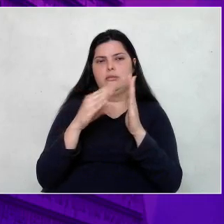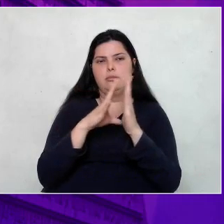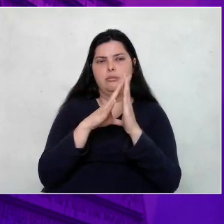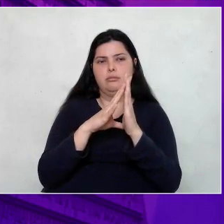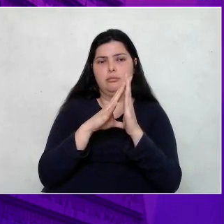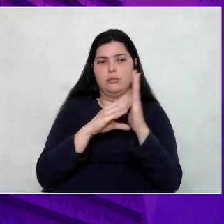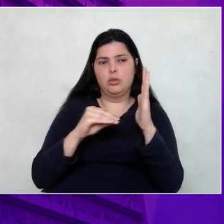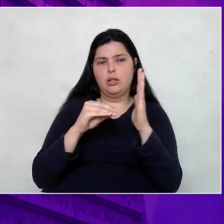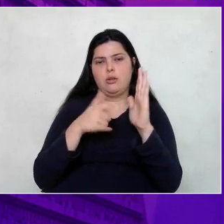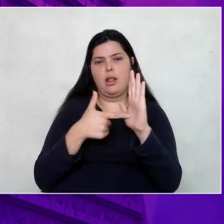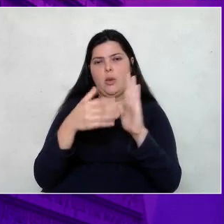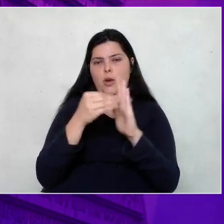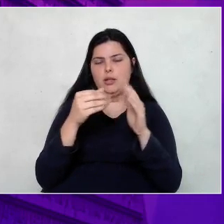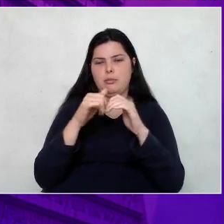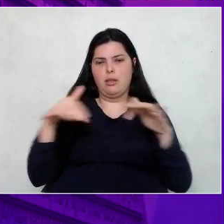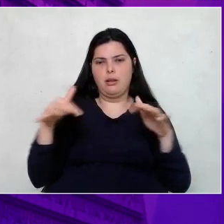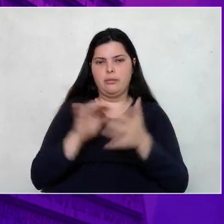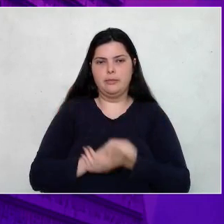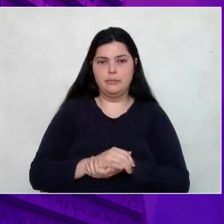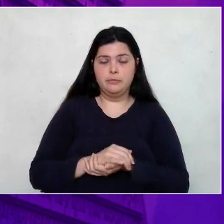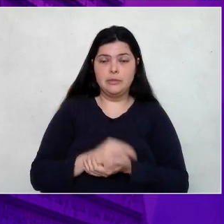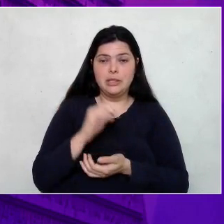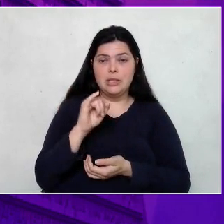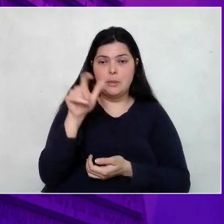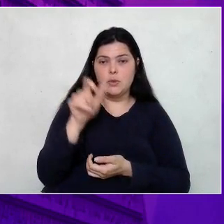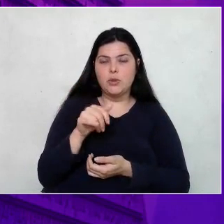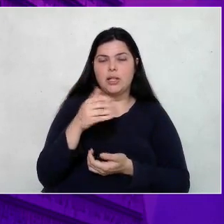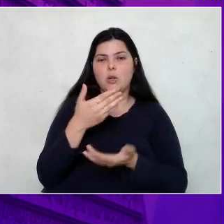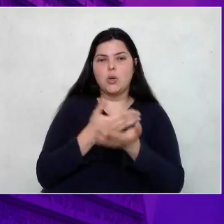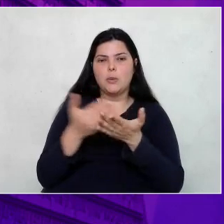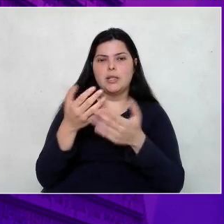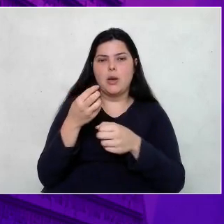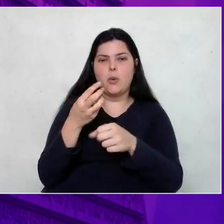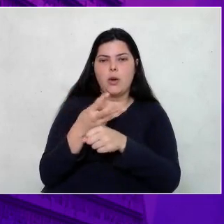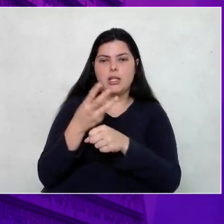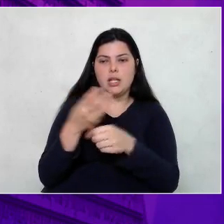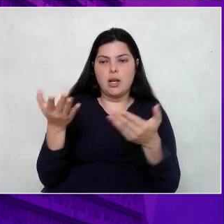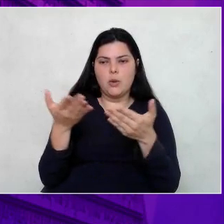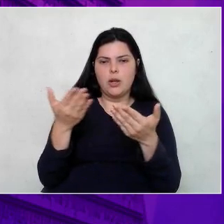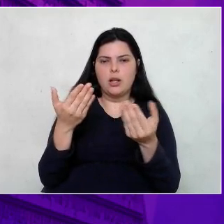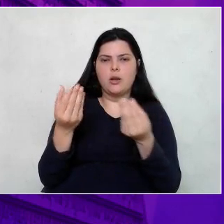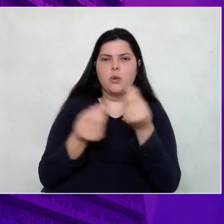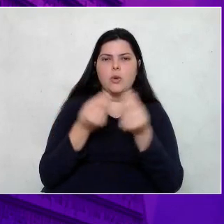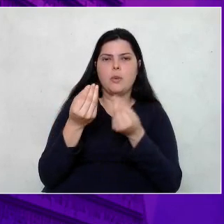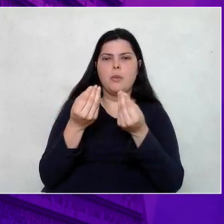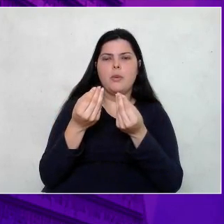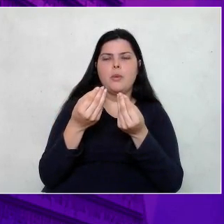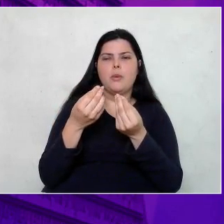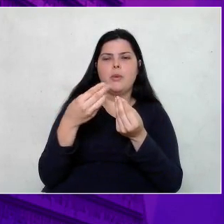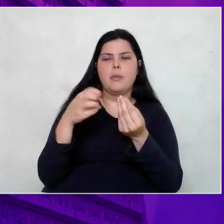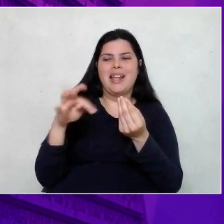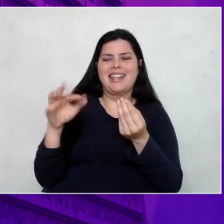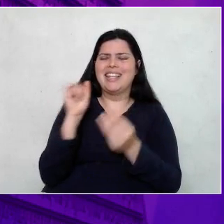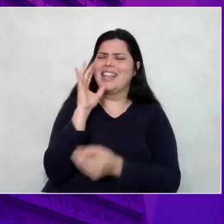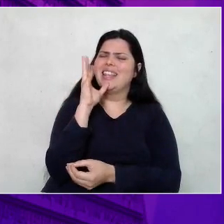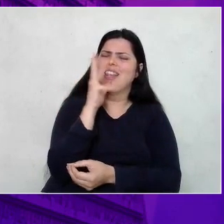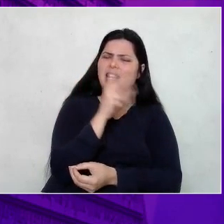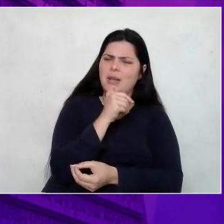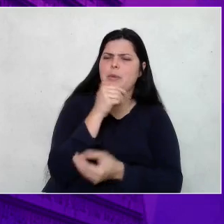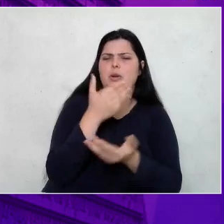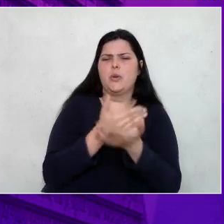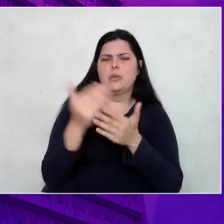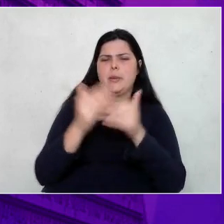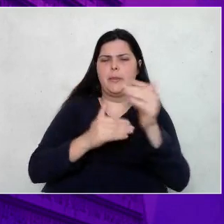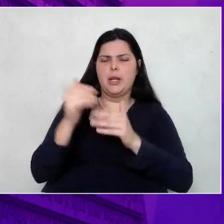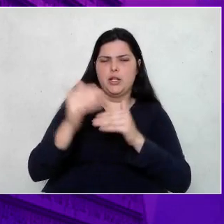escala. Se alguém quiser começar com o WhatsApp agora, o processo da meta ele é um processo que demora, tá? Para colocar em produção.